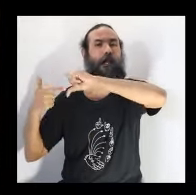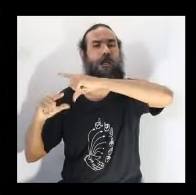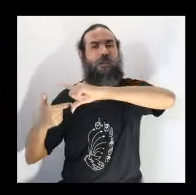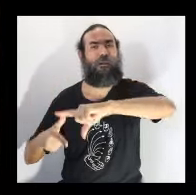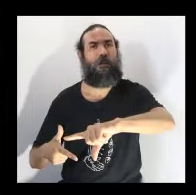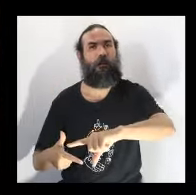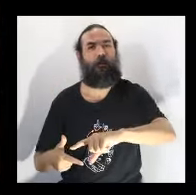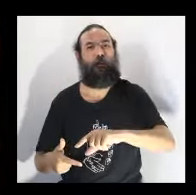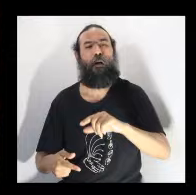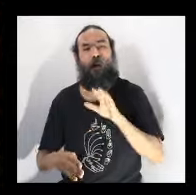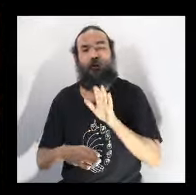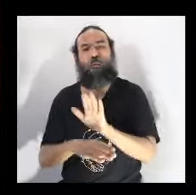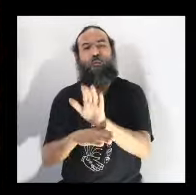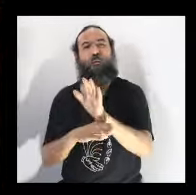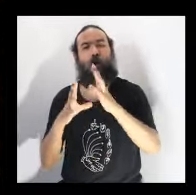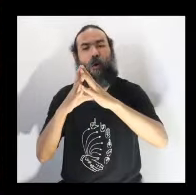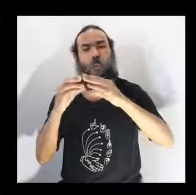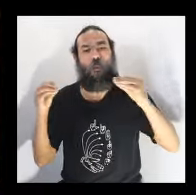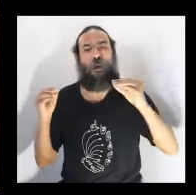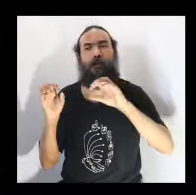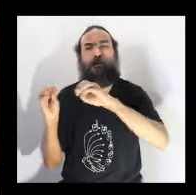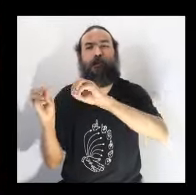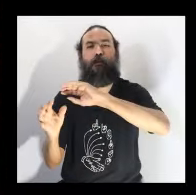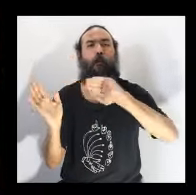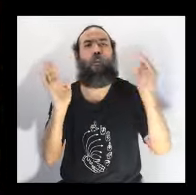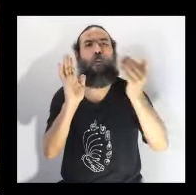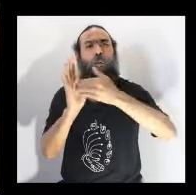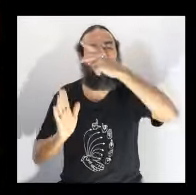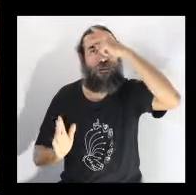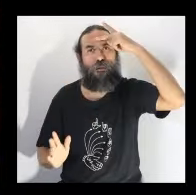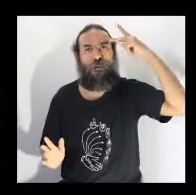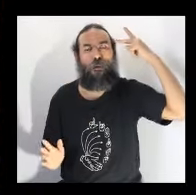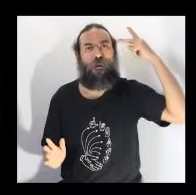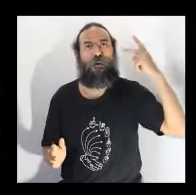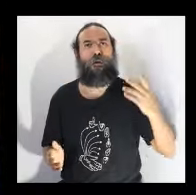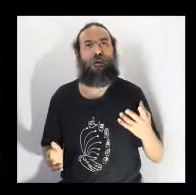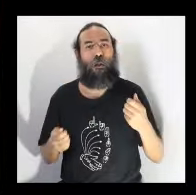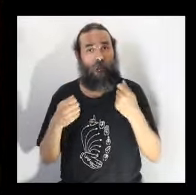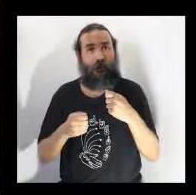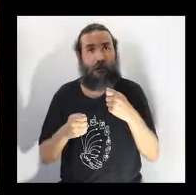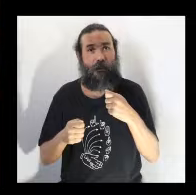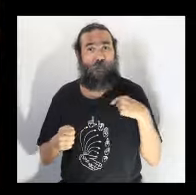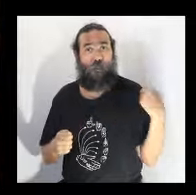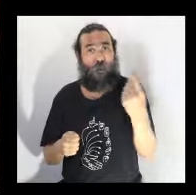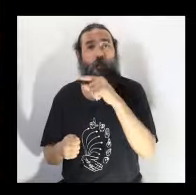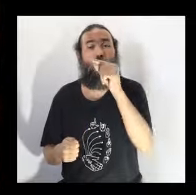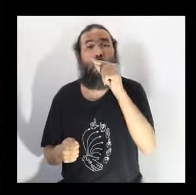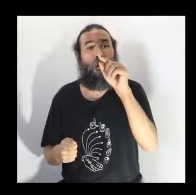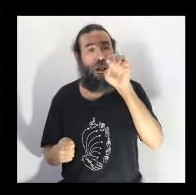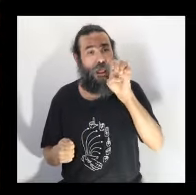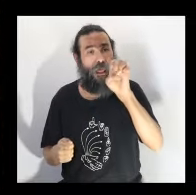tradição que traz a cura ensina para toda a população e vamos manter uma